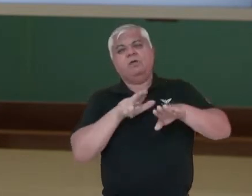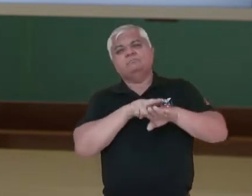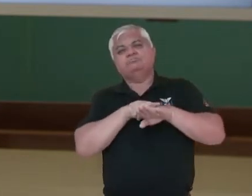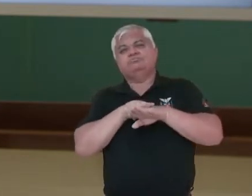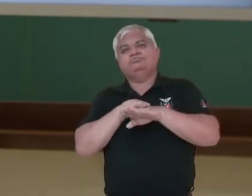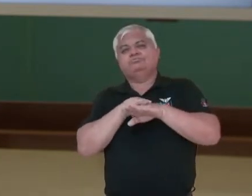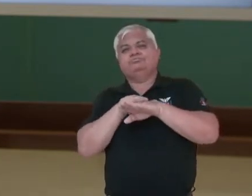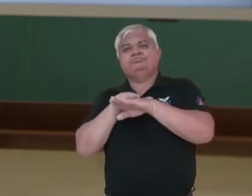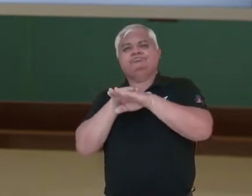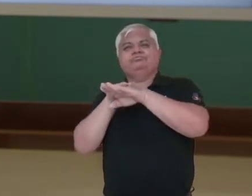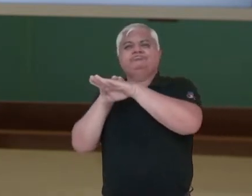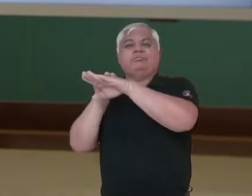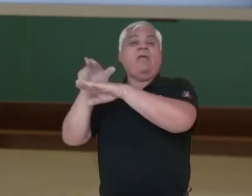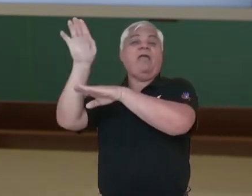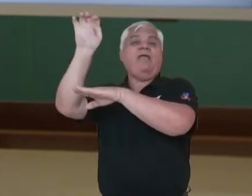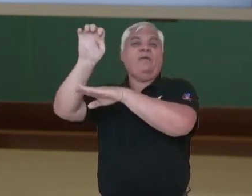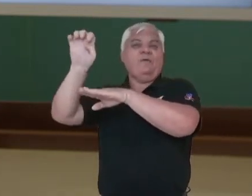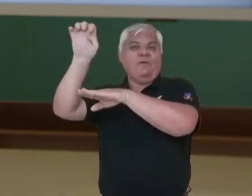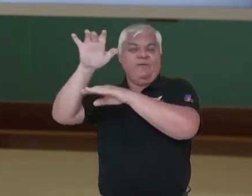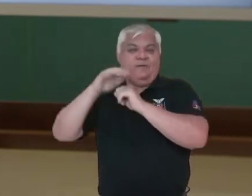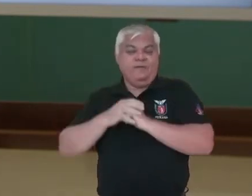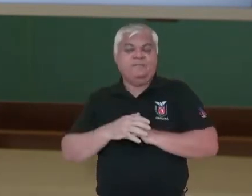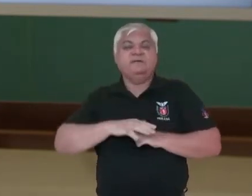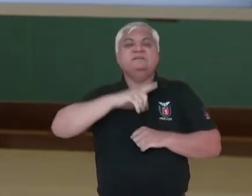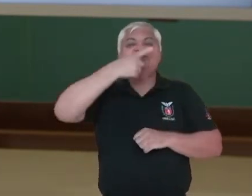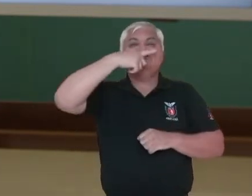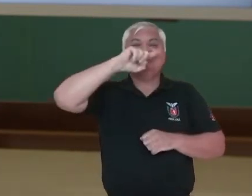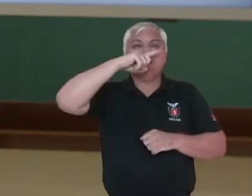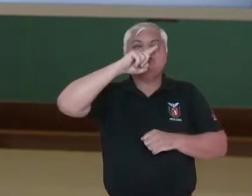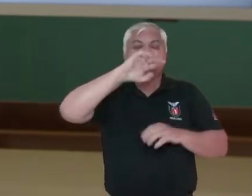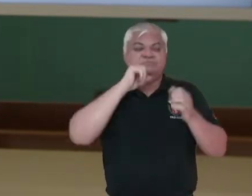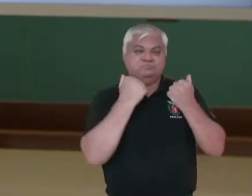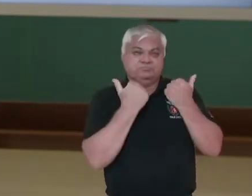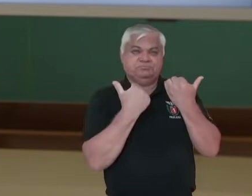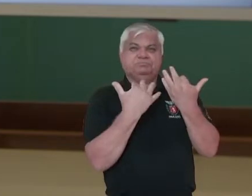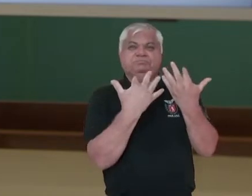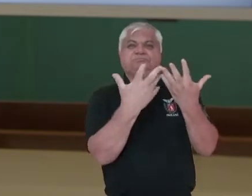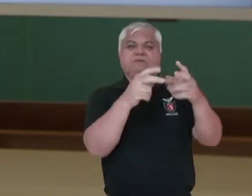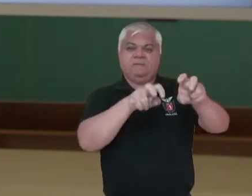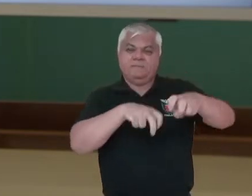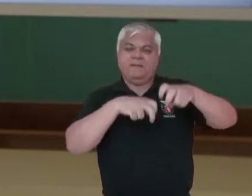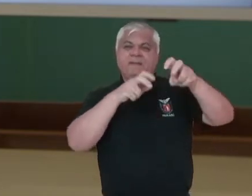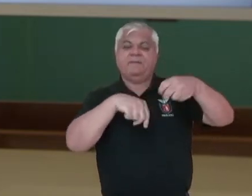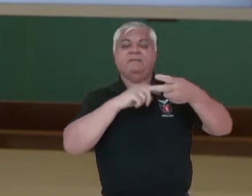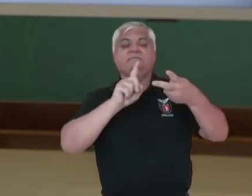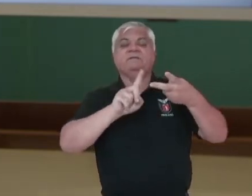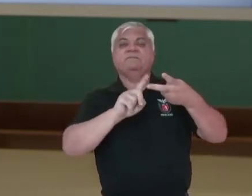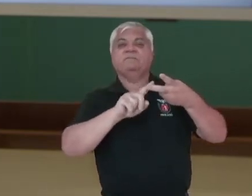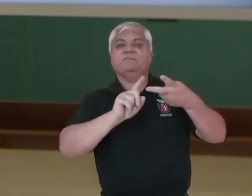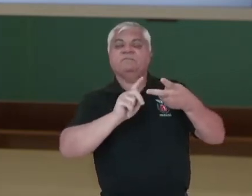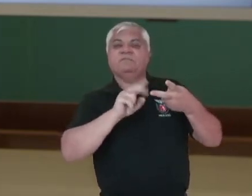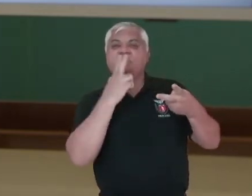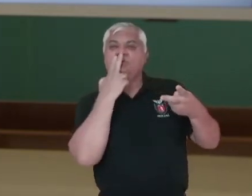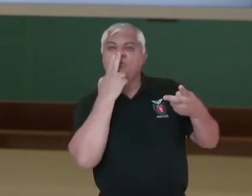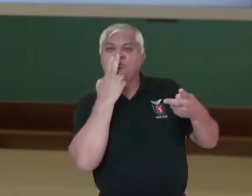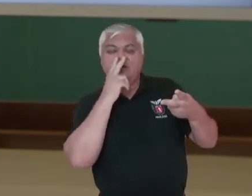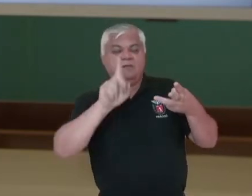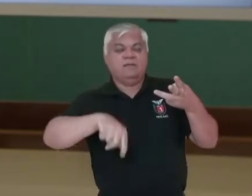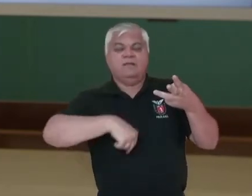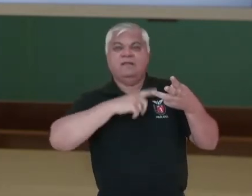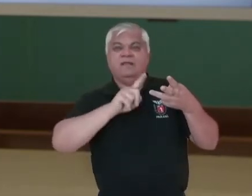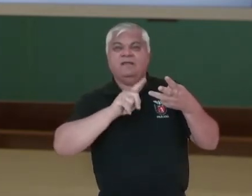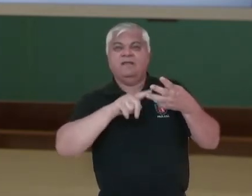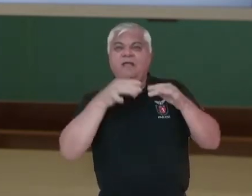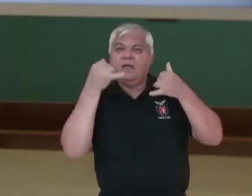Europa, a produção de cana-de-açúcar inicialmente, depois de tabaco e criação de gado.